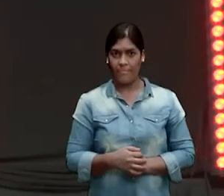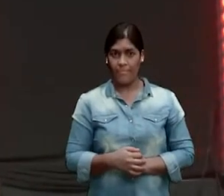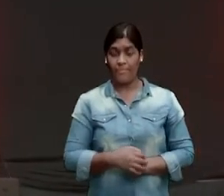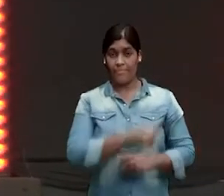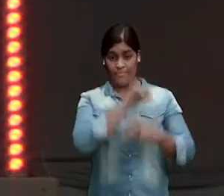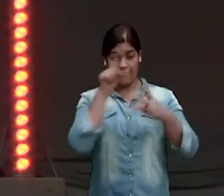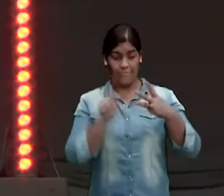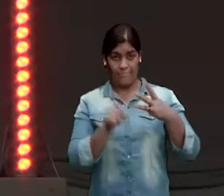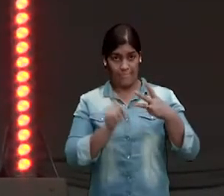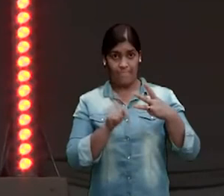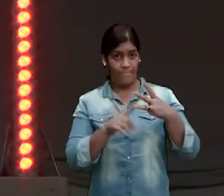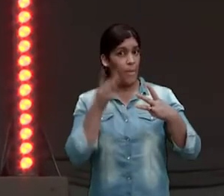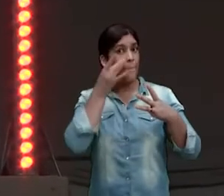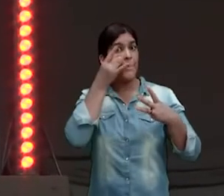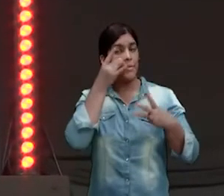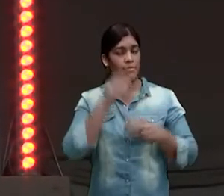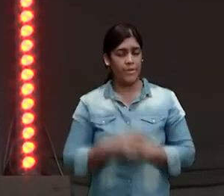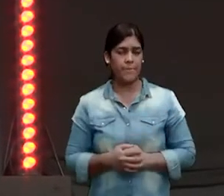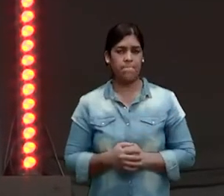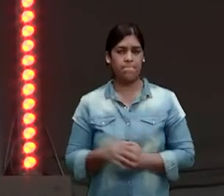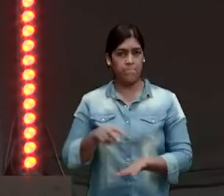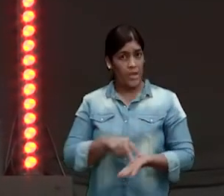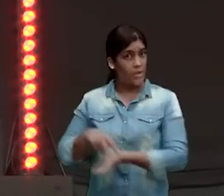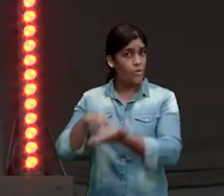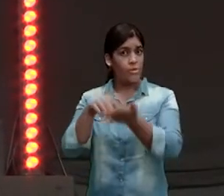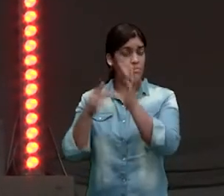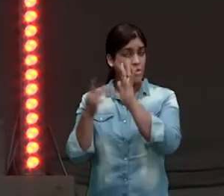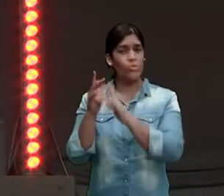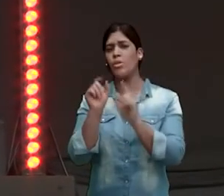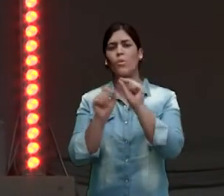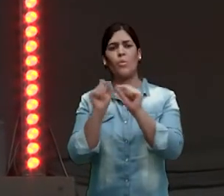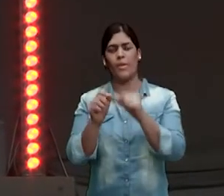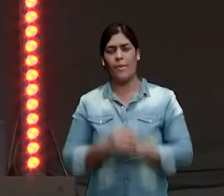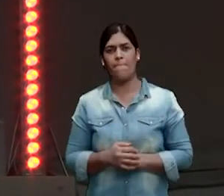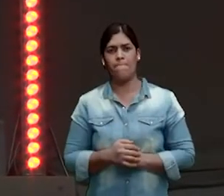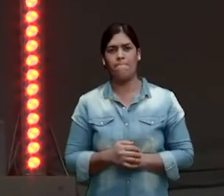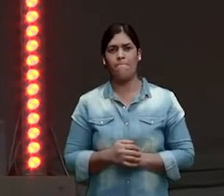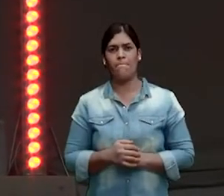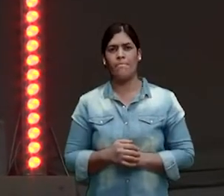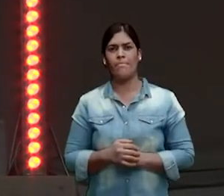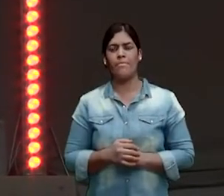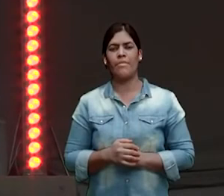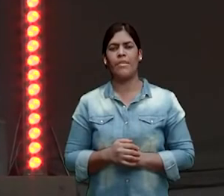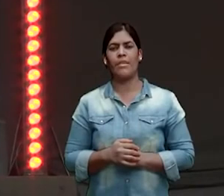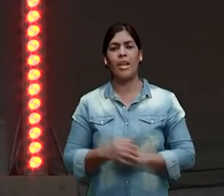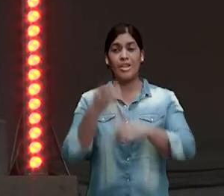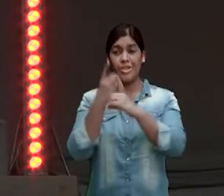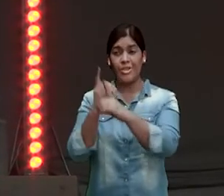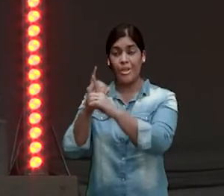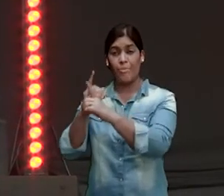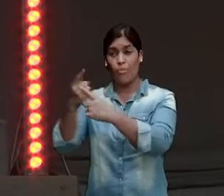a terceira prova da e da Ressurreição é a transformação na vida dos